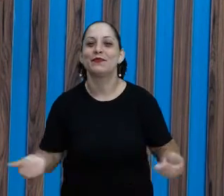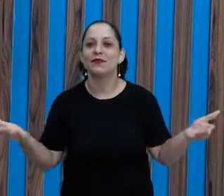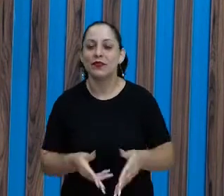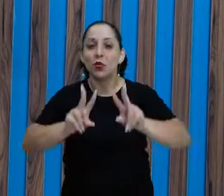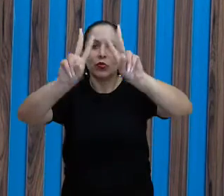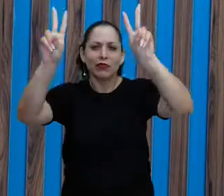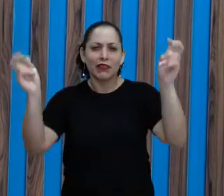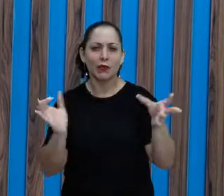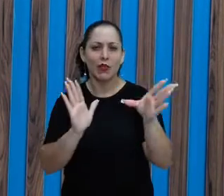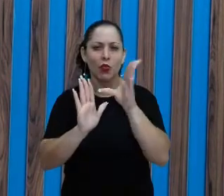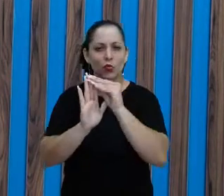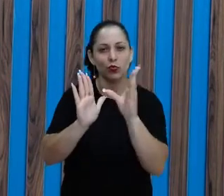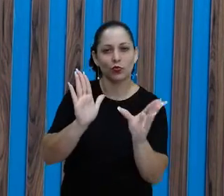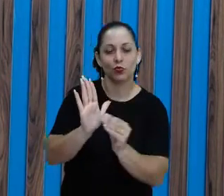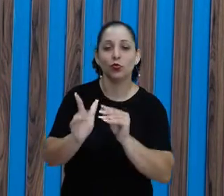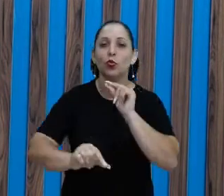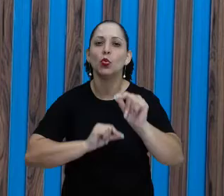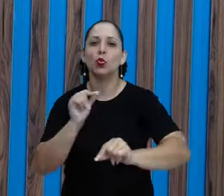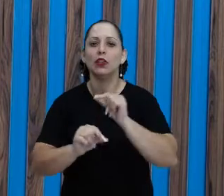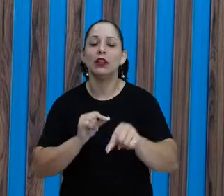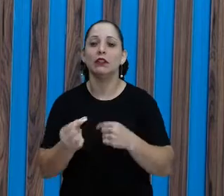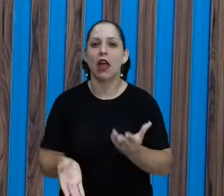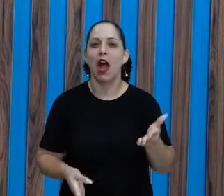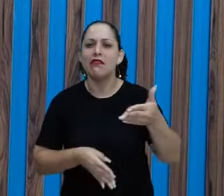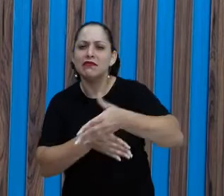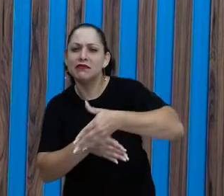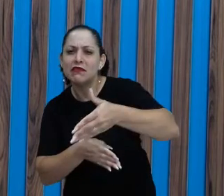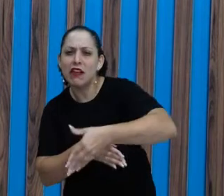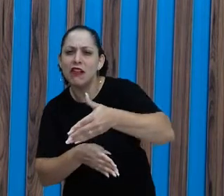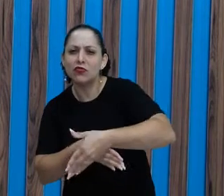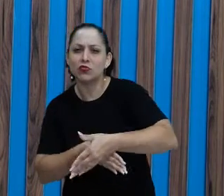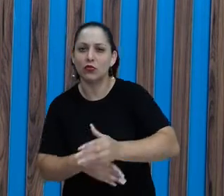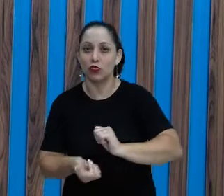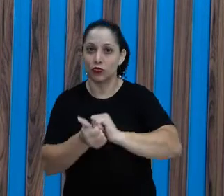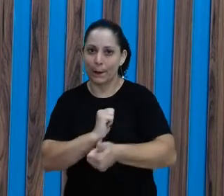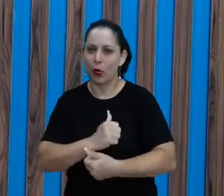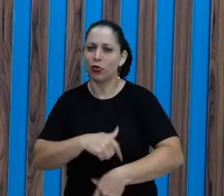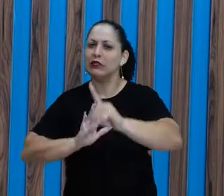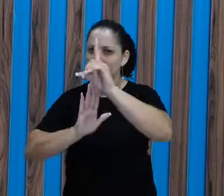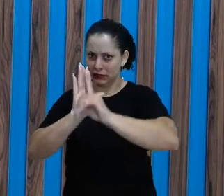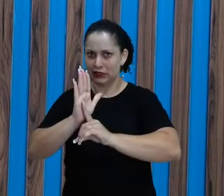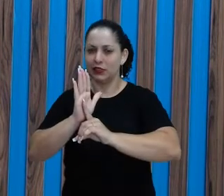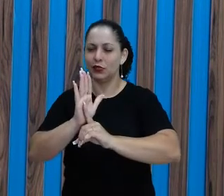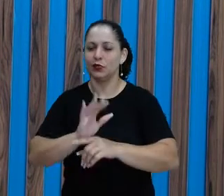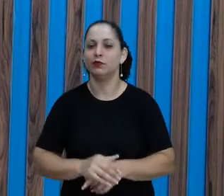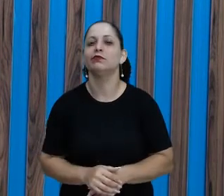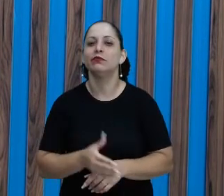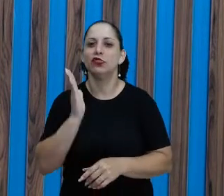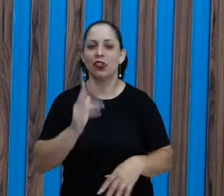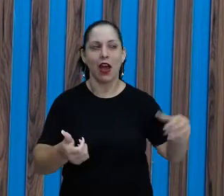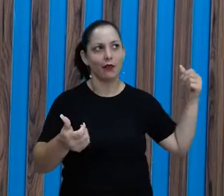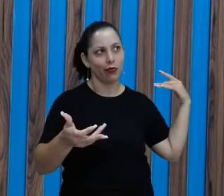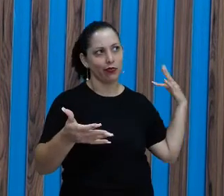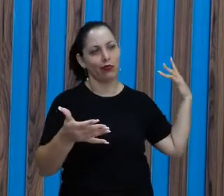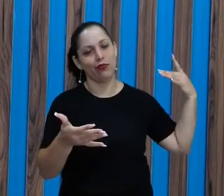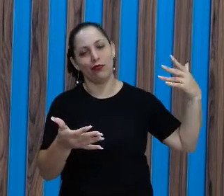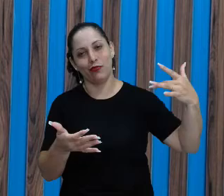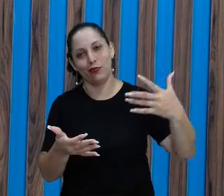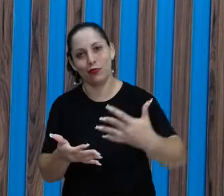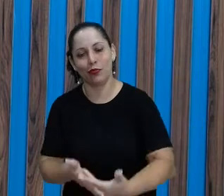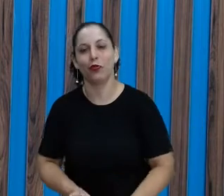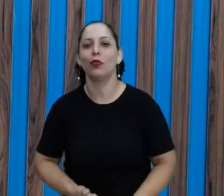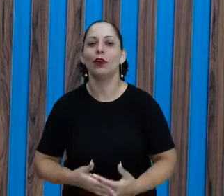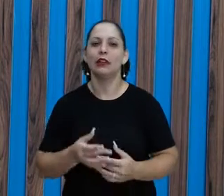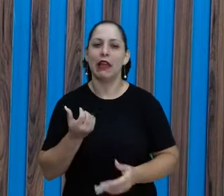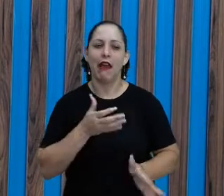falar sobre o direito de acesso ao esporte. Então, como eu disse, a gente vem falando aí já, né? A gente falou sobre a